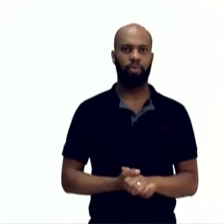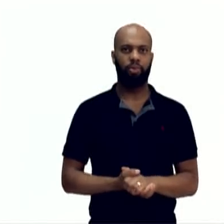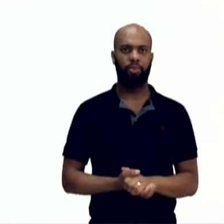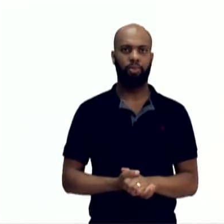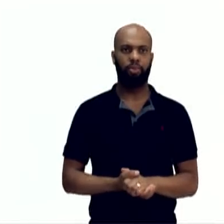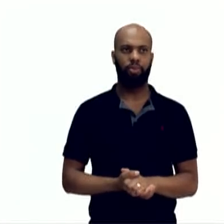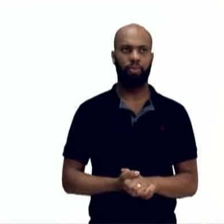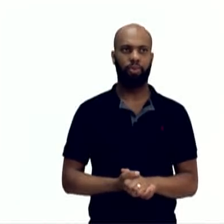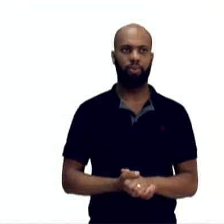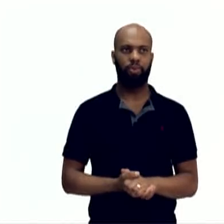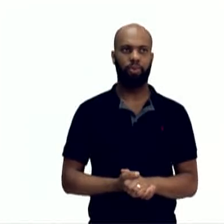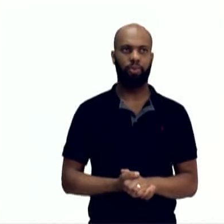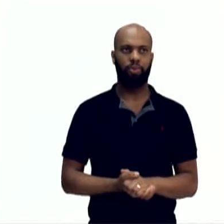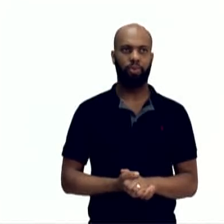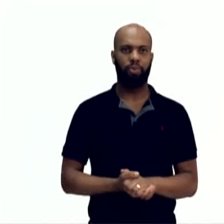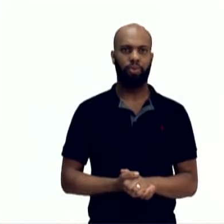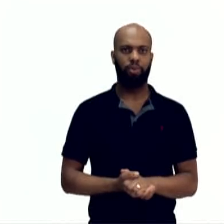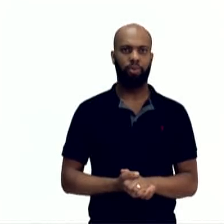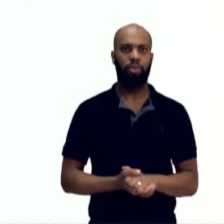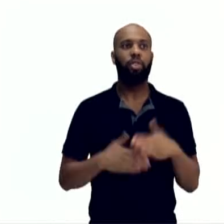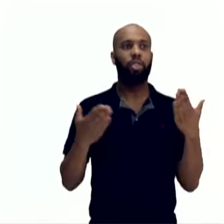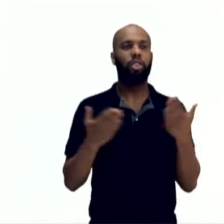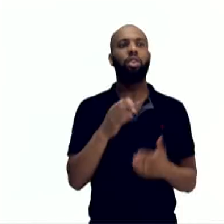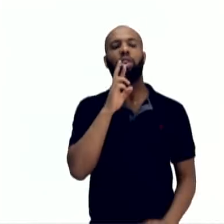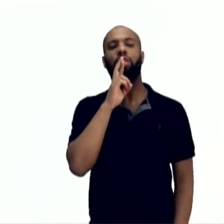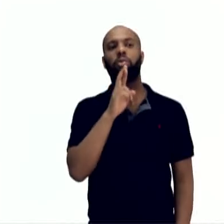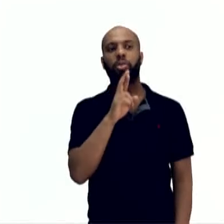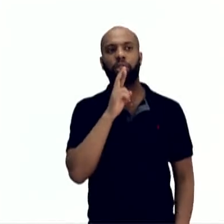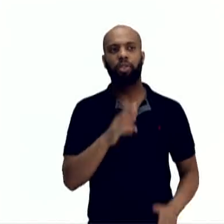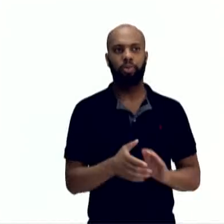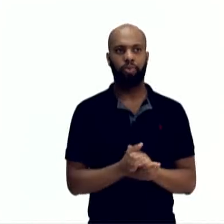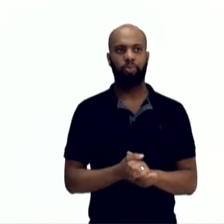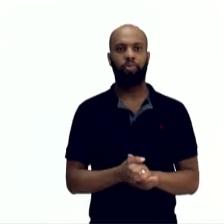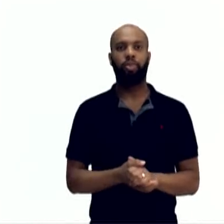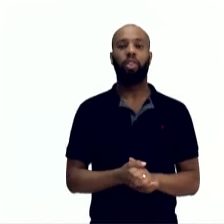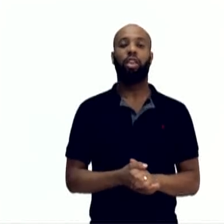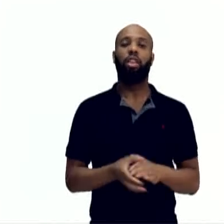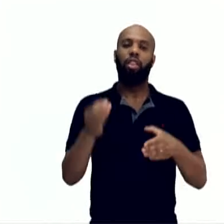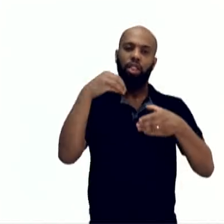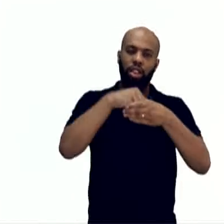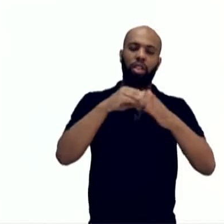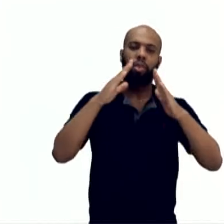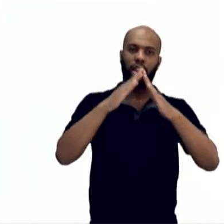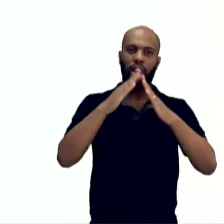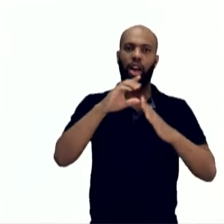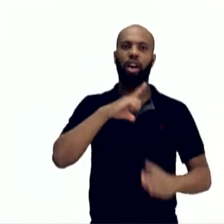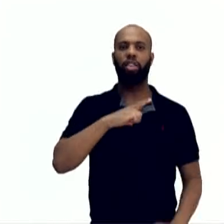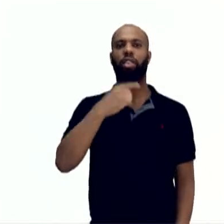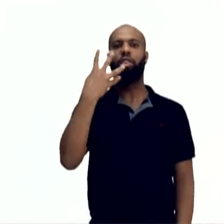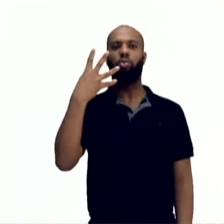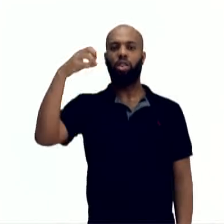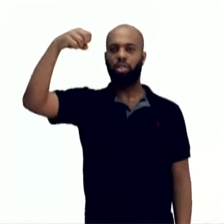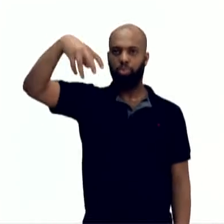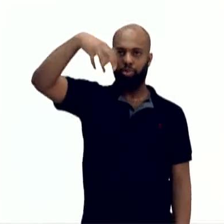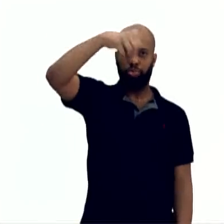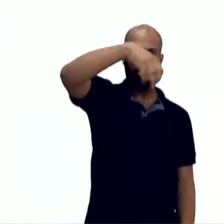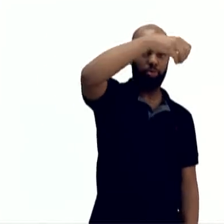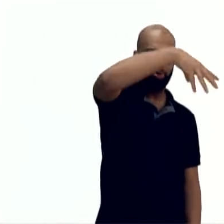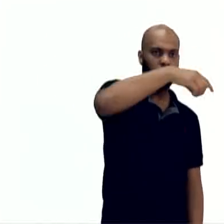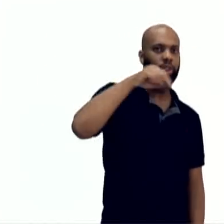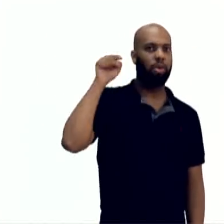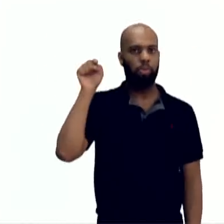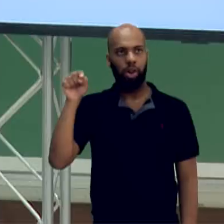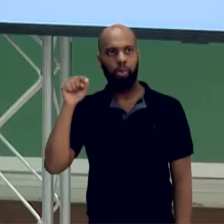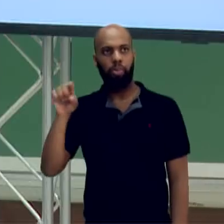lá? Então, respondendo à questão. Em uma casa há 4 lâmpadas, a primeira acende a cada 27 horas,